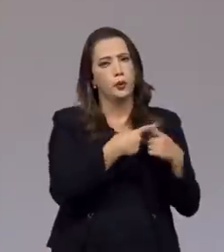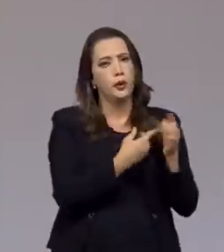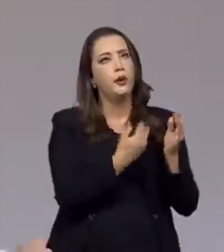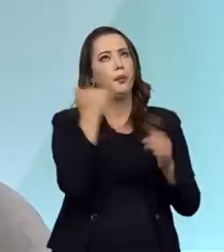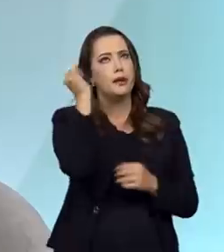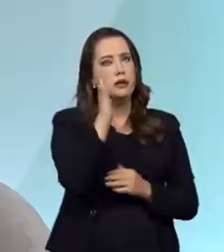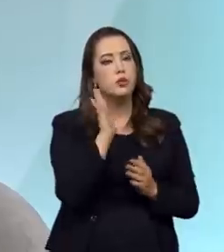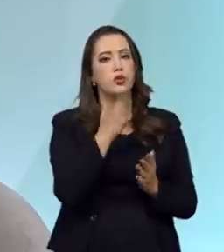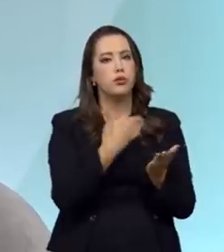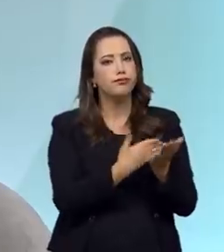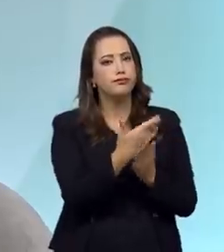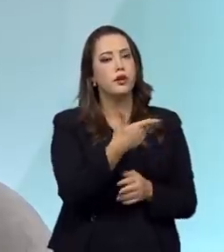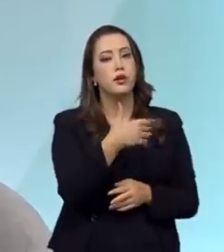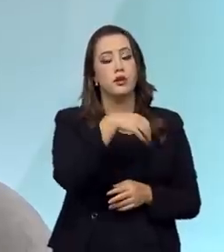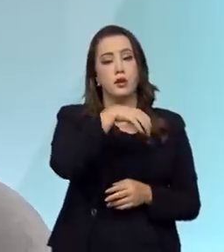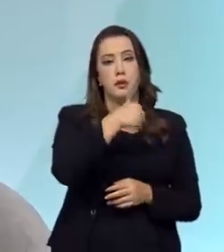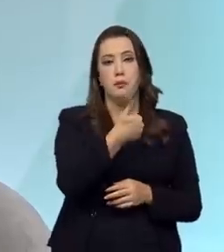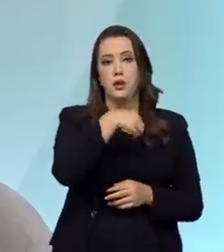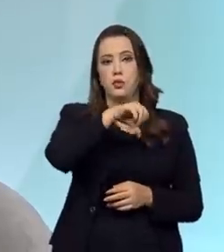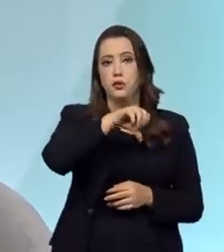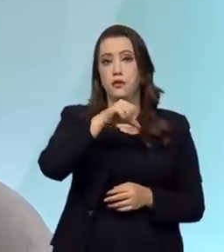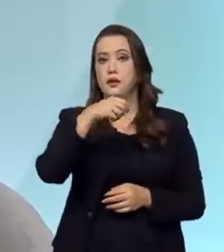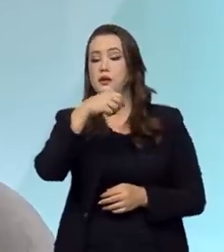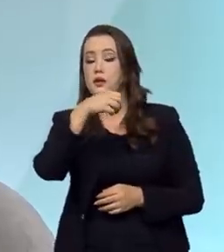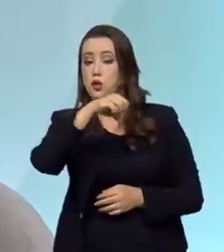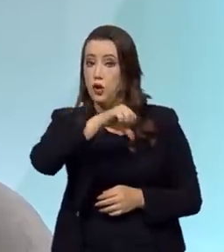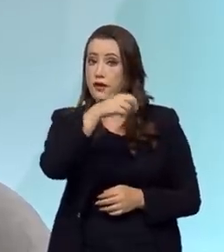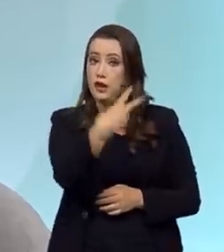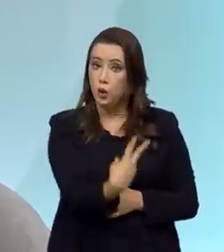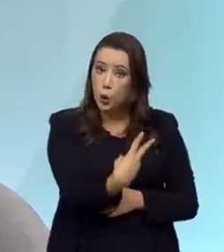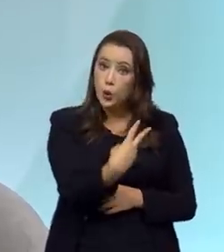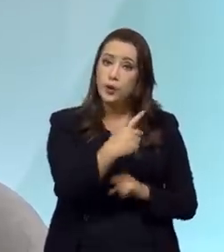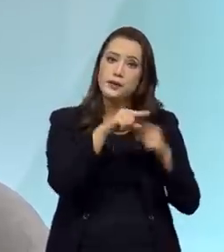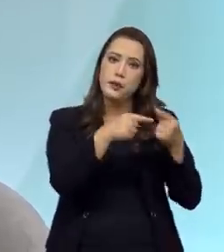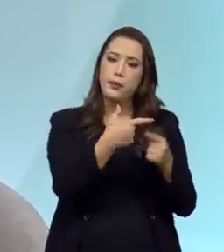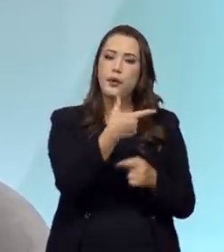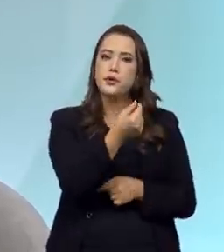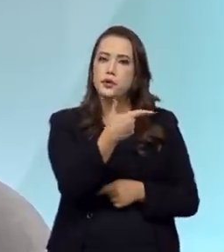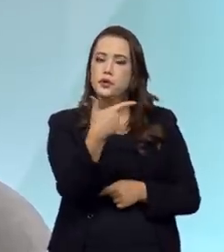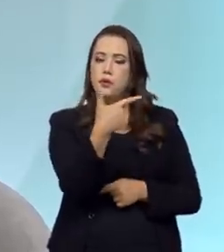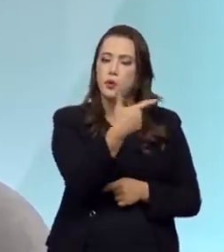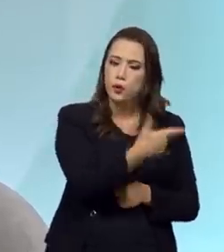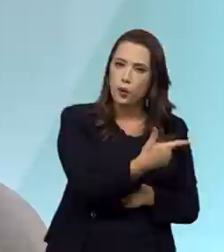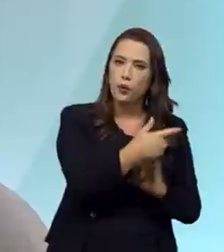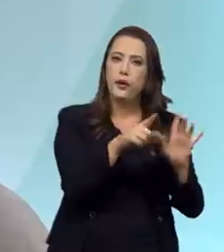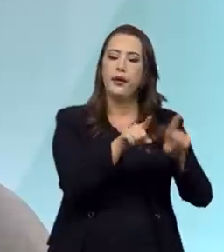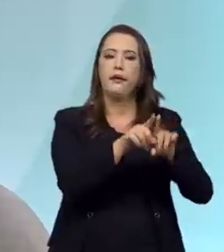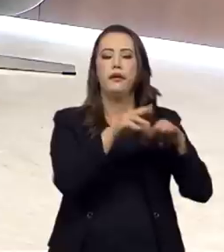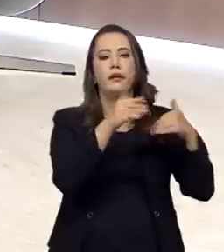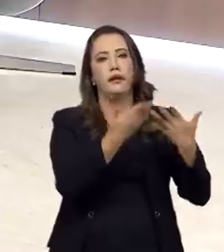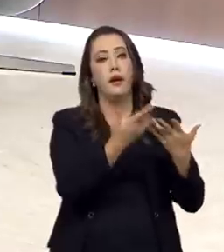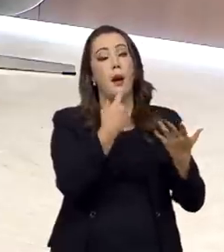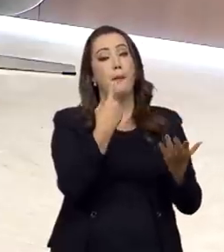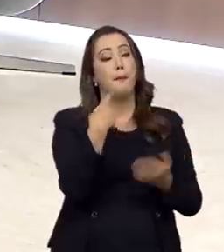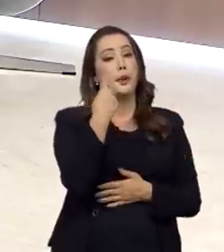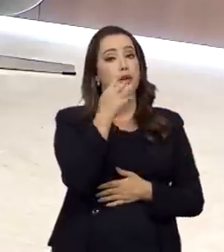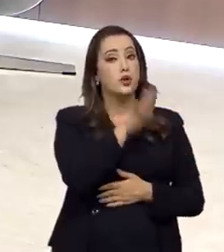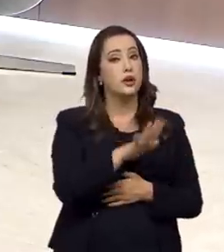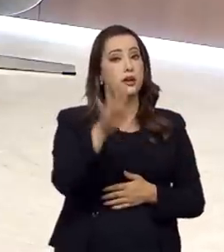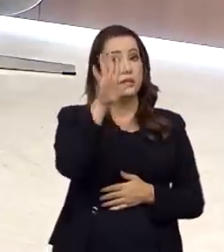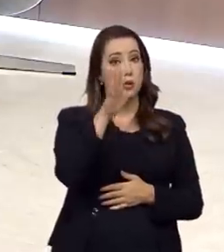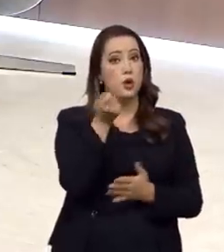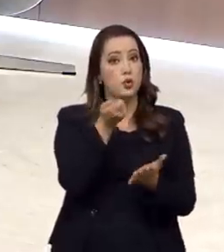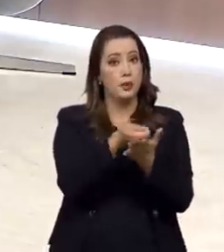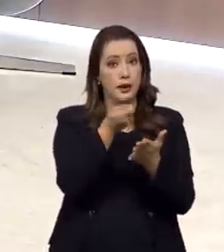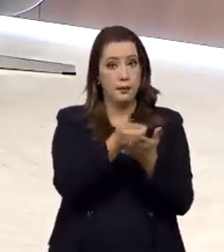no no Rio de Janeiro depois em 2012 também mas eu acredito que a cura de o pagamento por serviços ambientais é uma